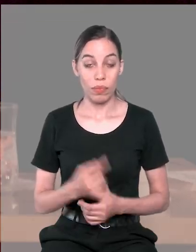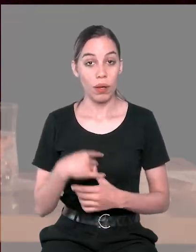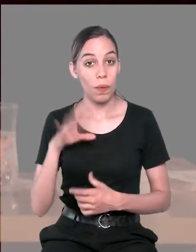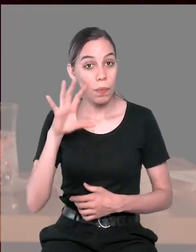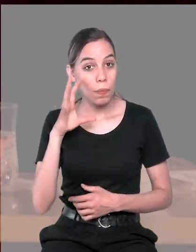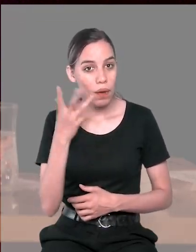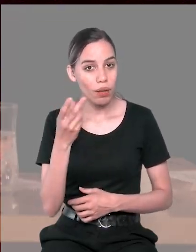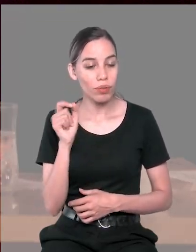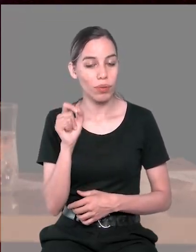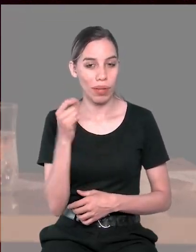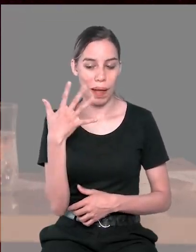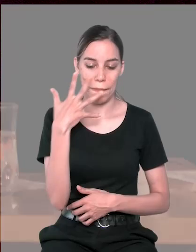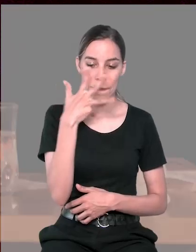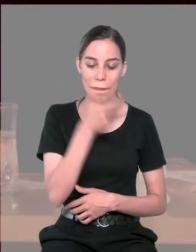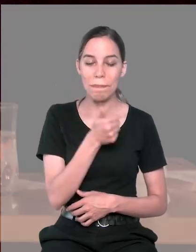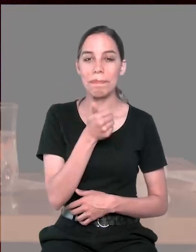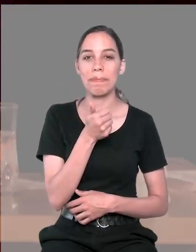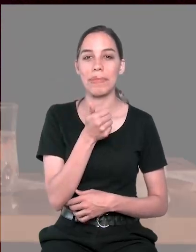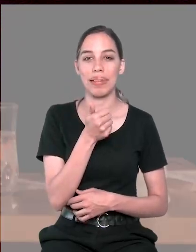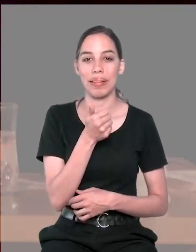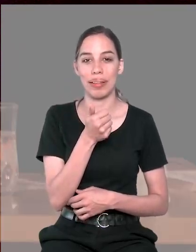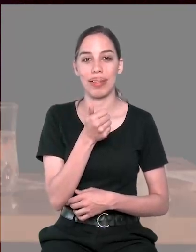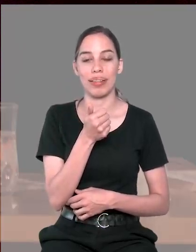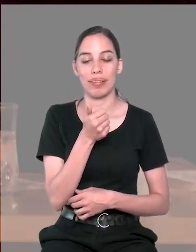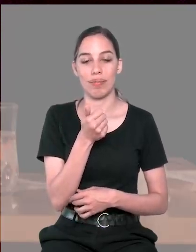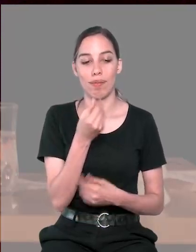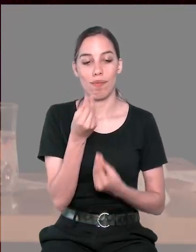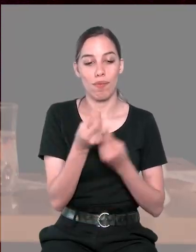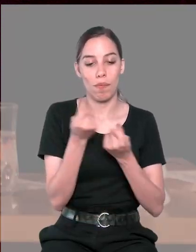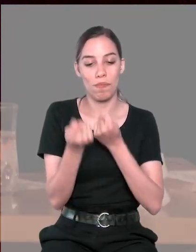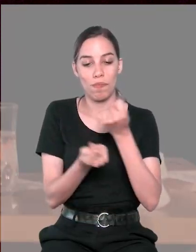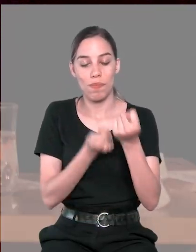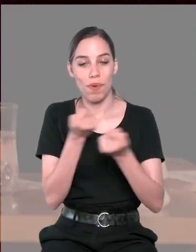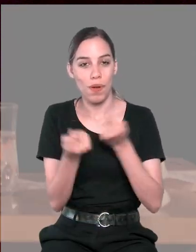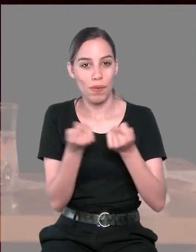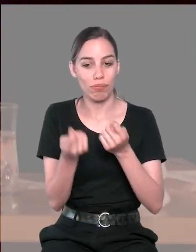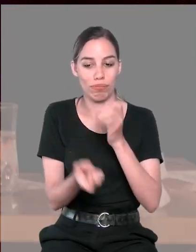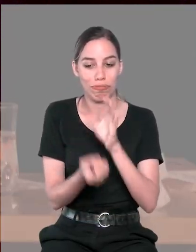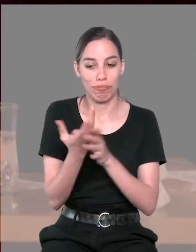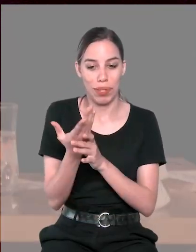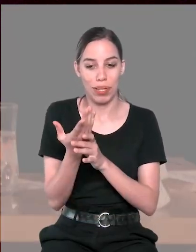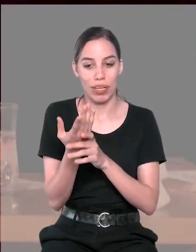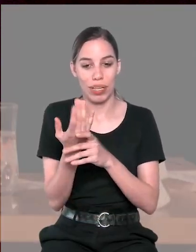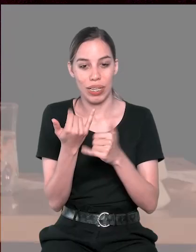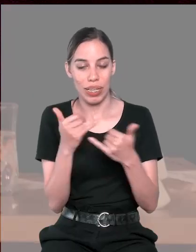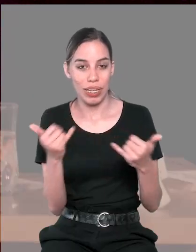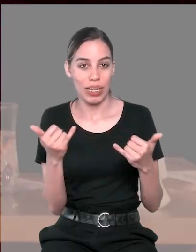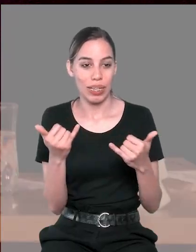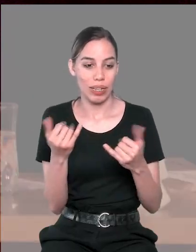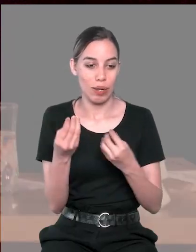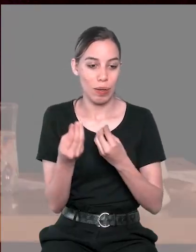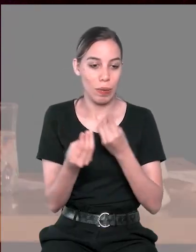Eu acho que essa beleza da anarquia valeriana, né? Essa economia dos fluxos energéticos entre muitas instâncias